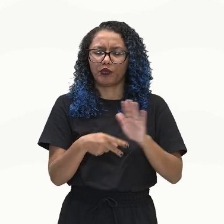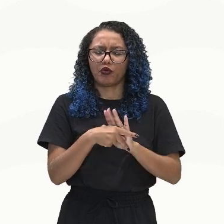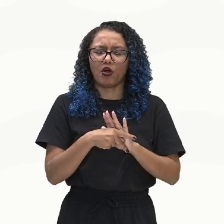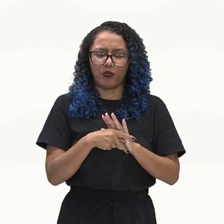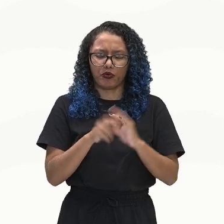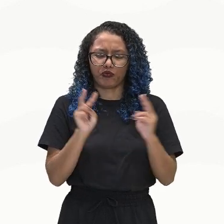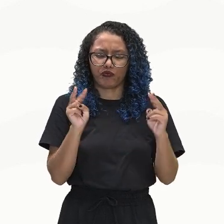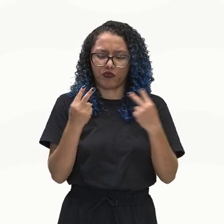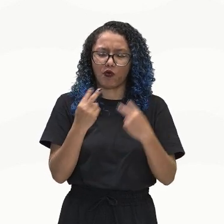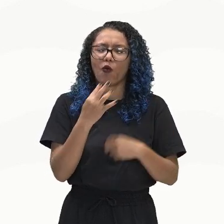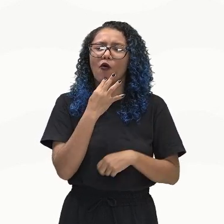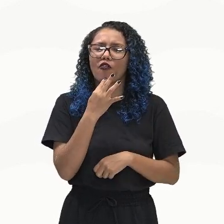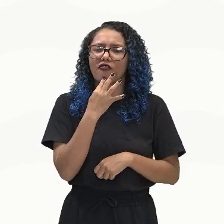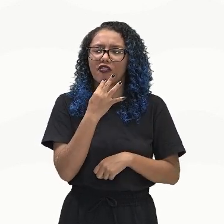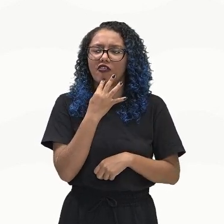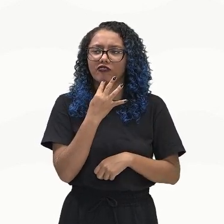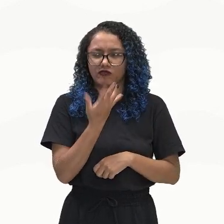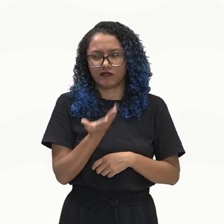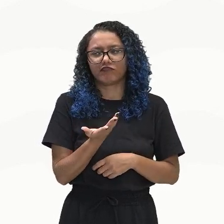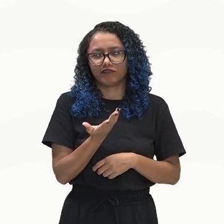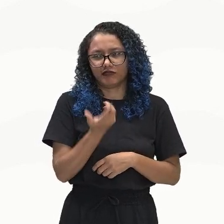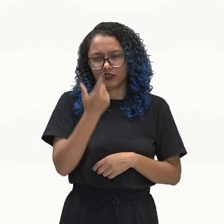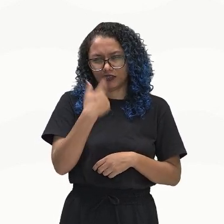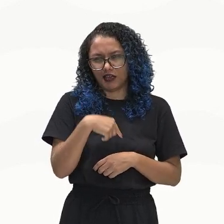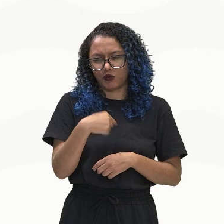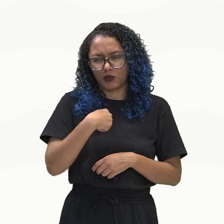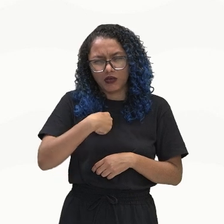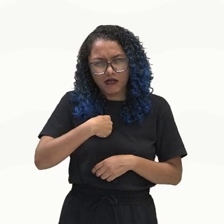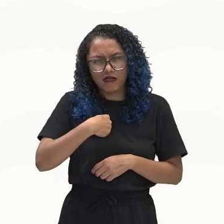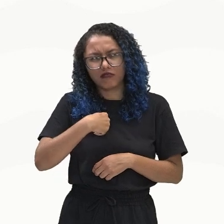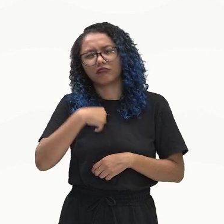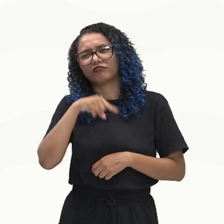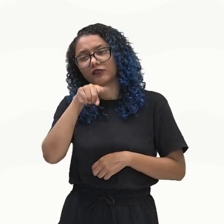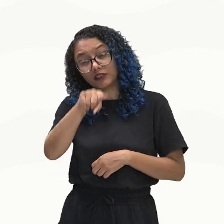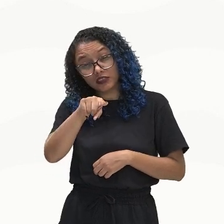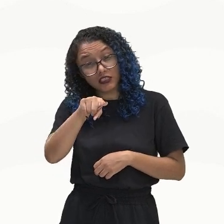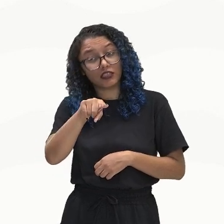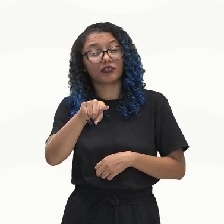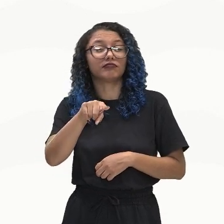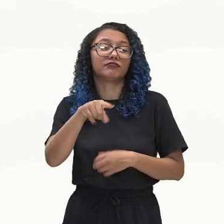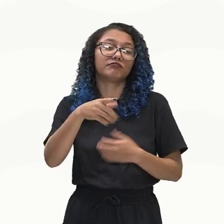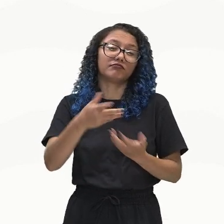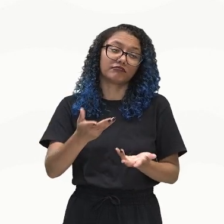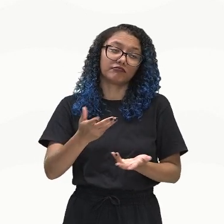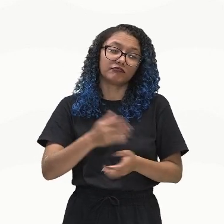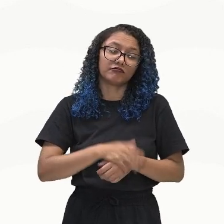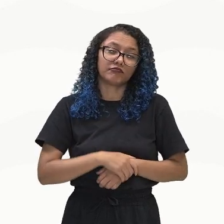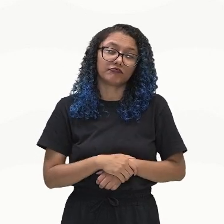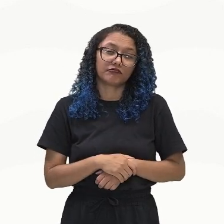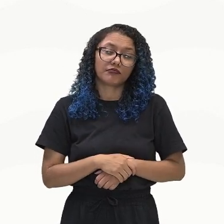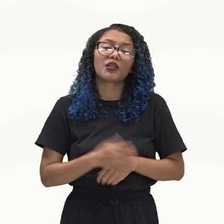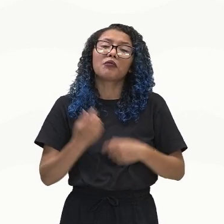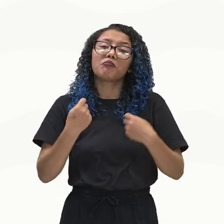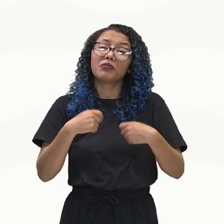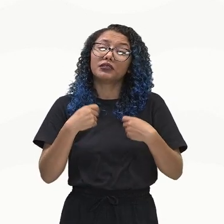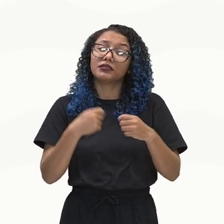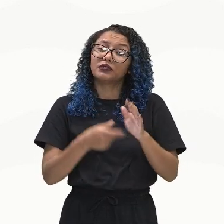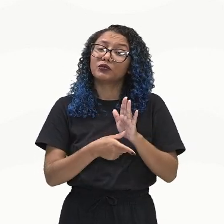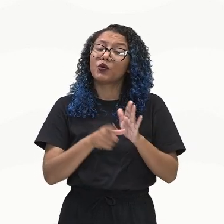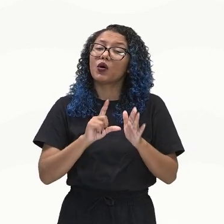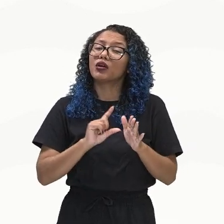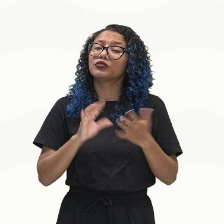euzinha aqui, você que está aí, né? Se conhecer, eu preciso primeiro conhecer os